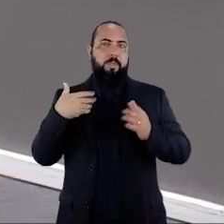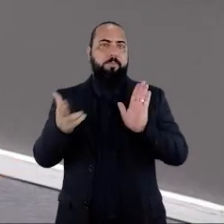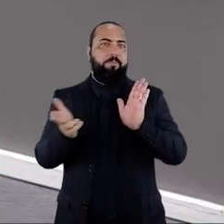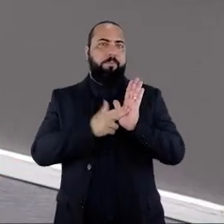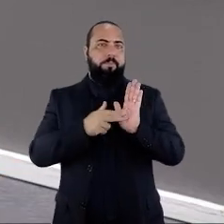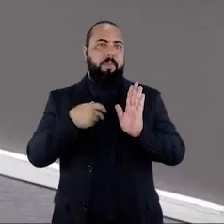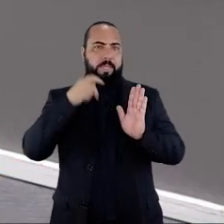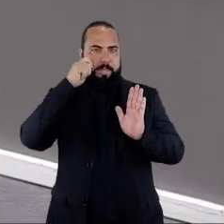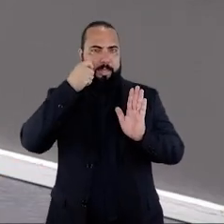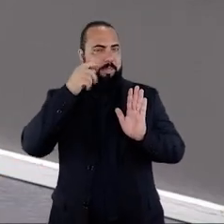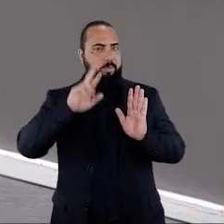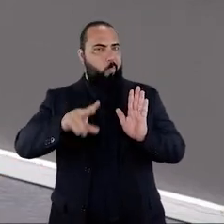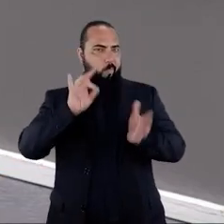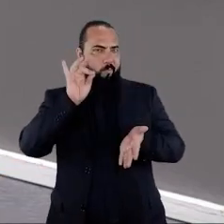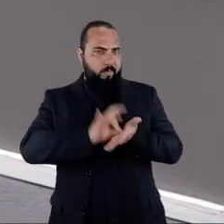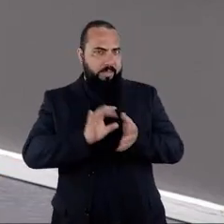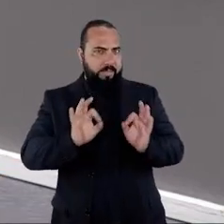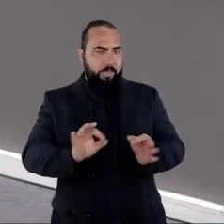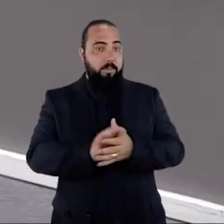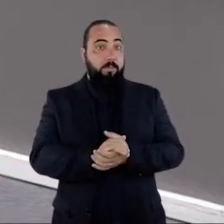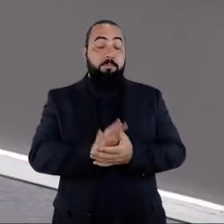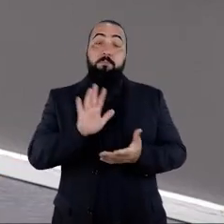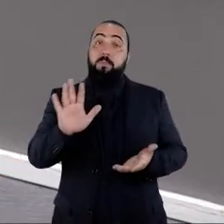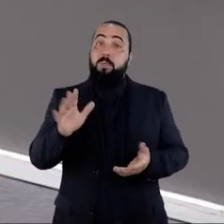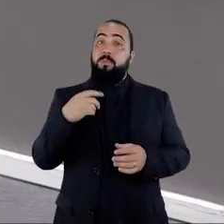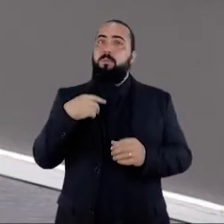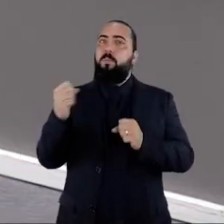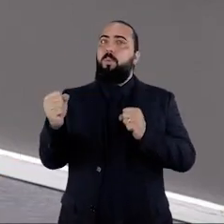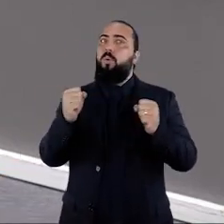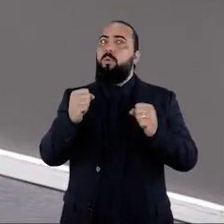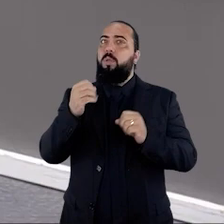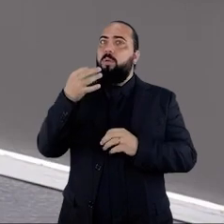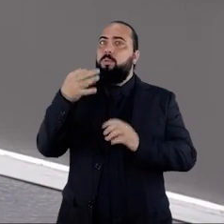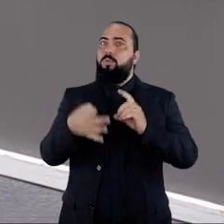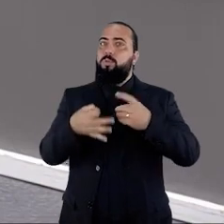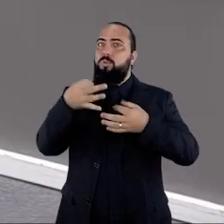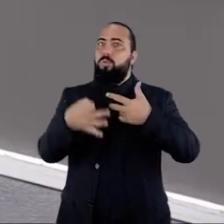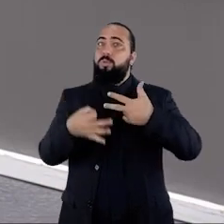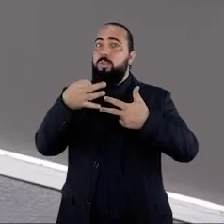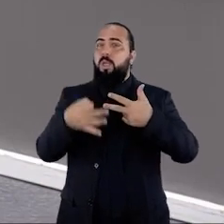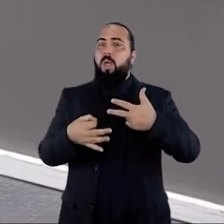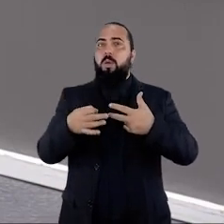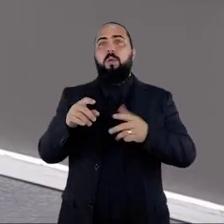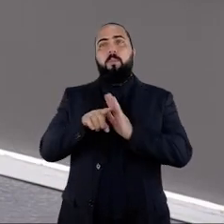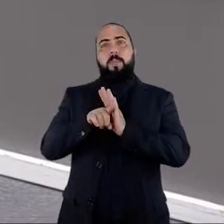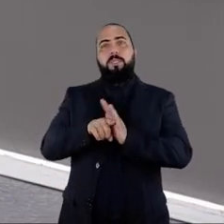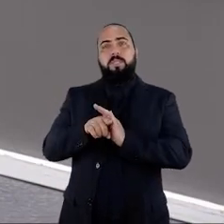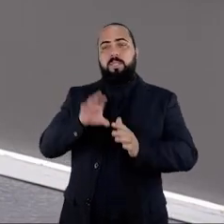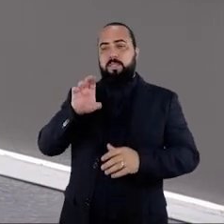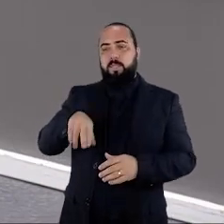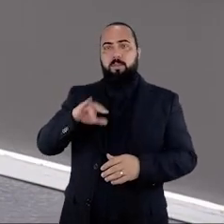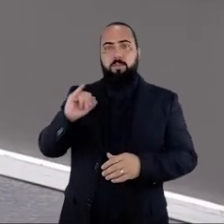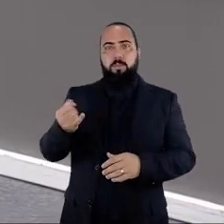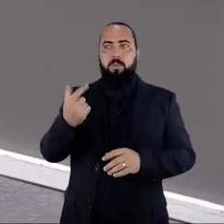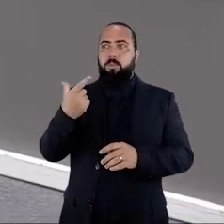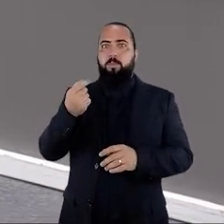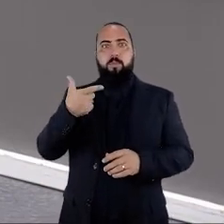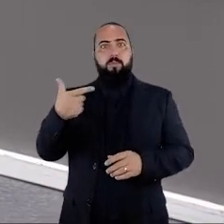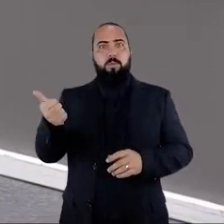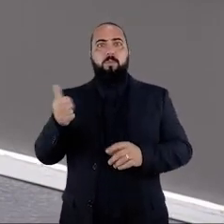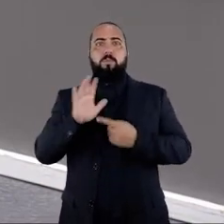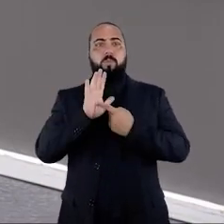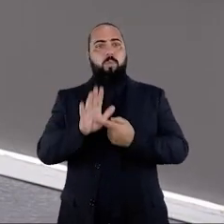70% dessas autodeclarações não sejam efetivas. No caso do Poder Judiciário, por exemplo, uma pesquisa que foi feita pelo CNJ em